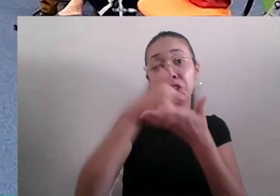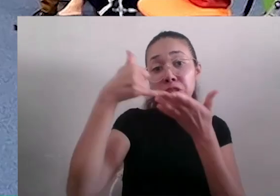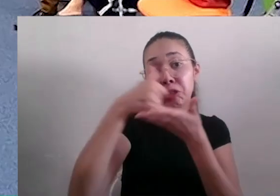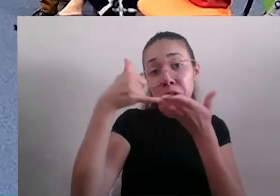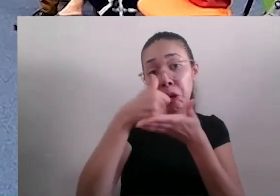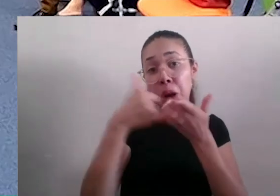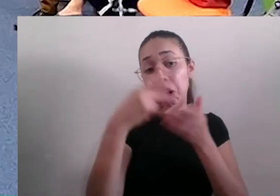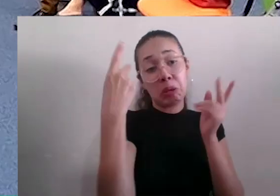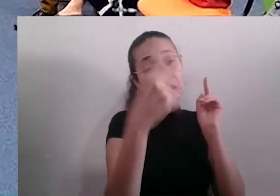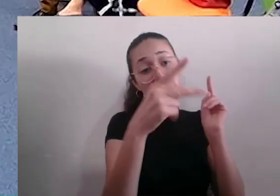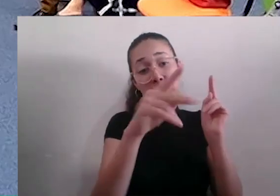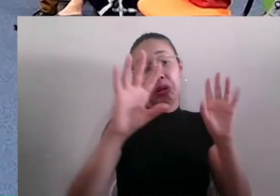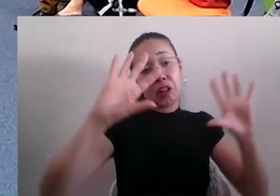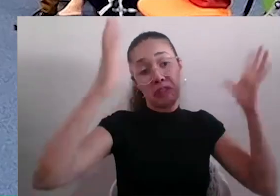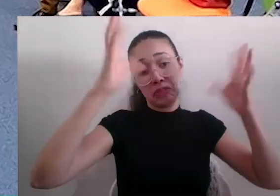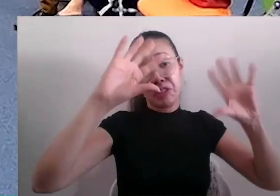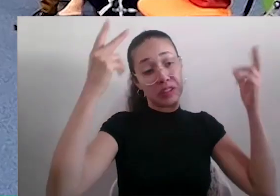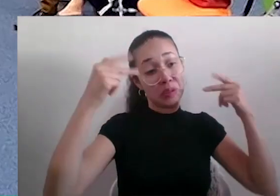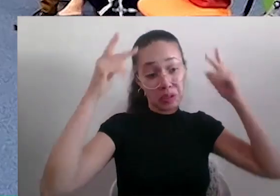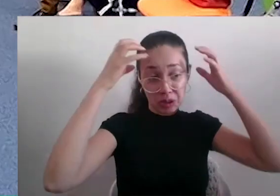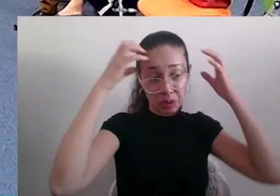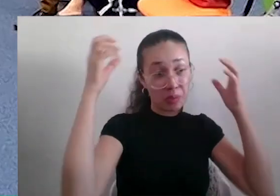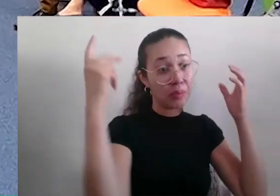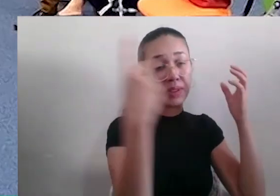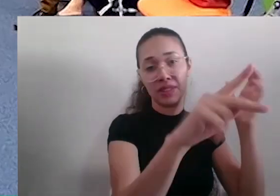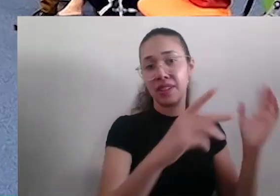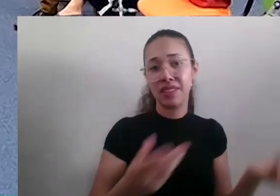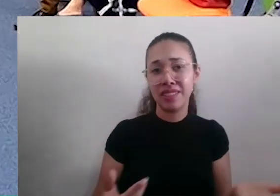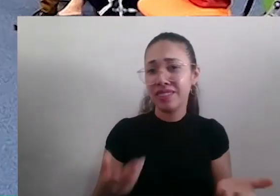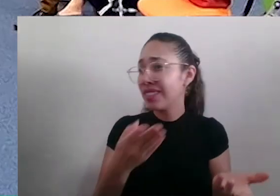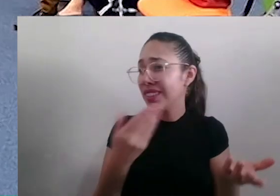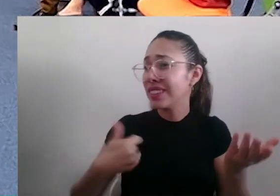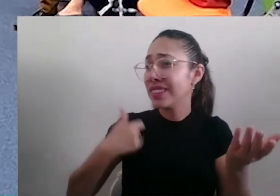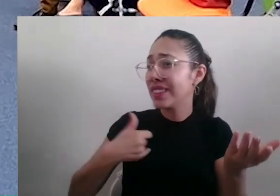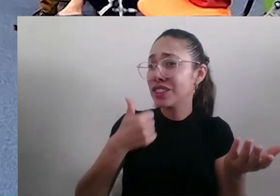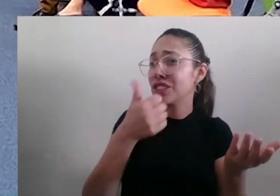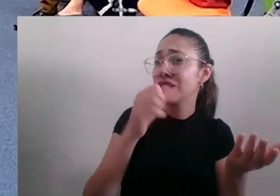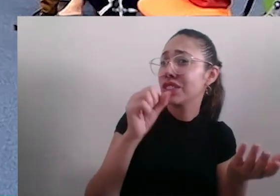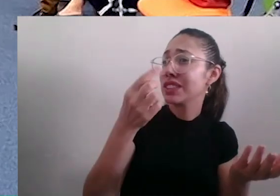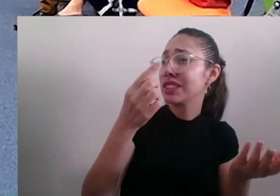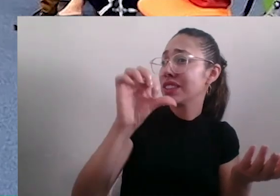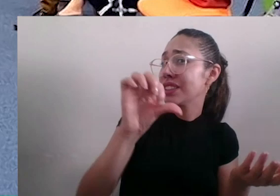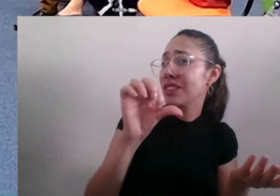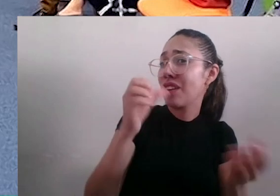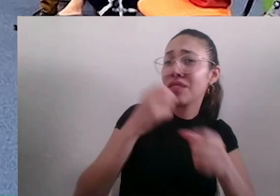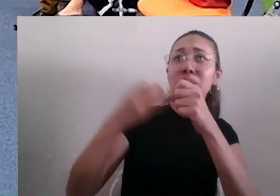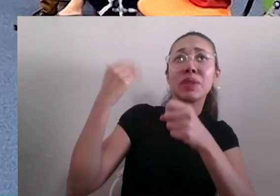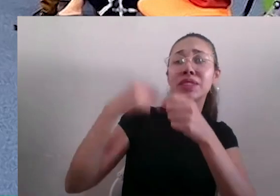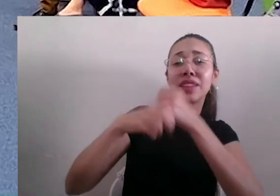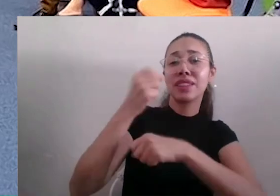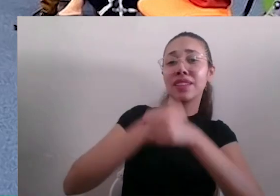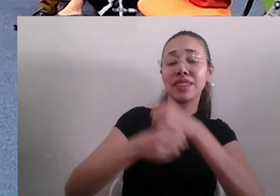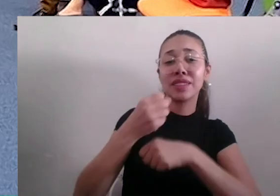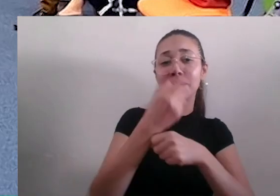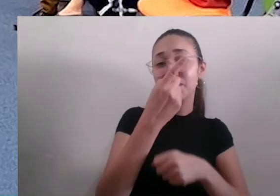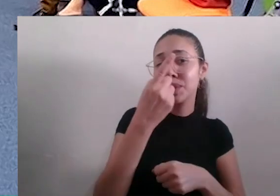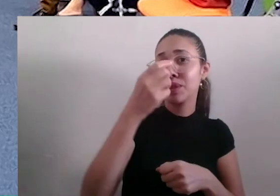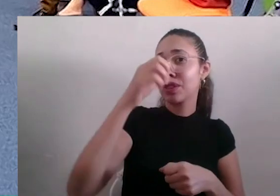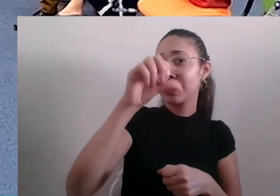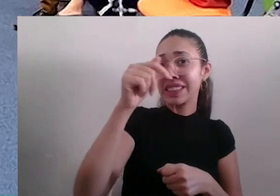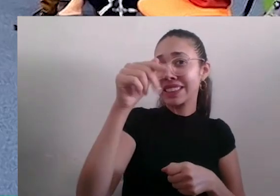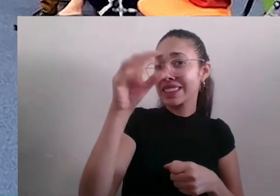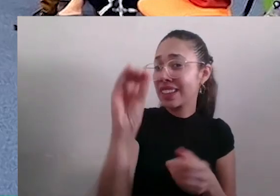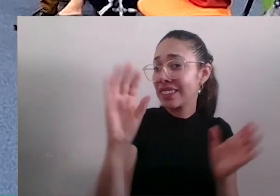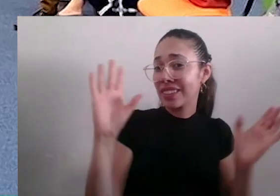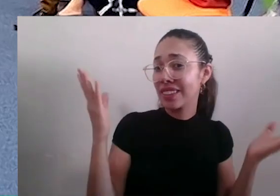ir a festas ela enfim ela era uma menina de 18 19 anos no Rio de Janeiro nos anos 70 Mas então eu contei